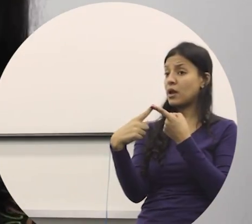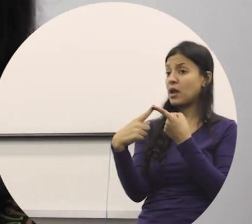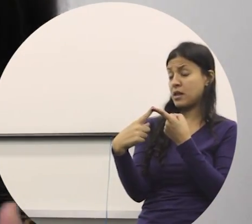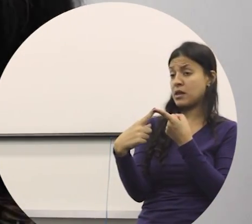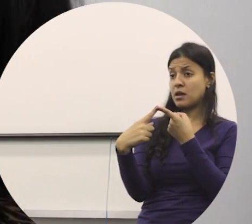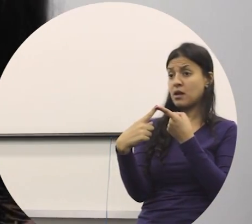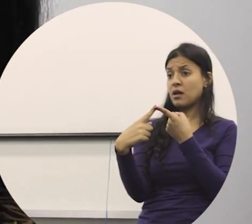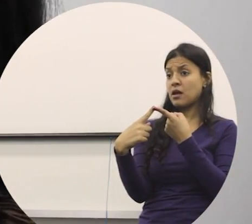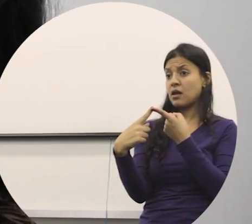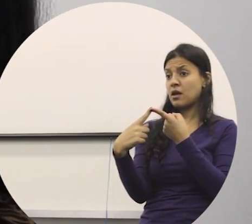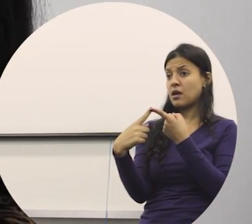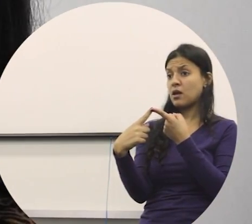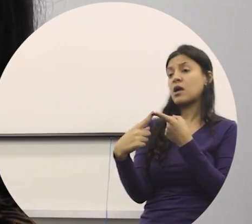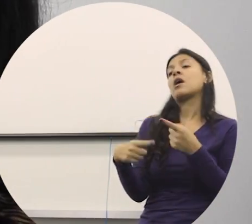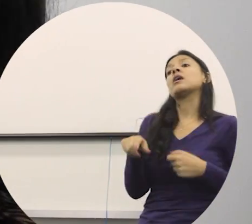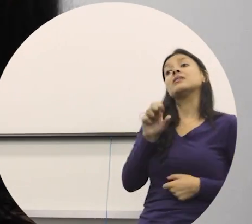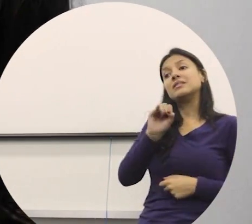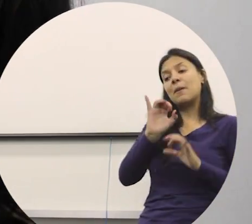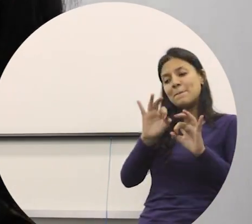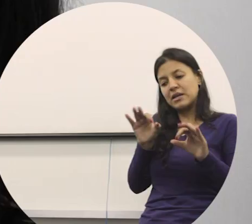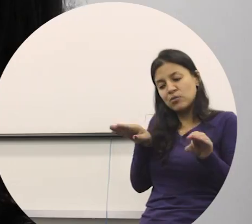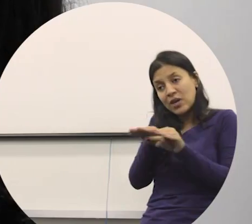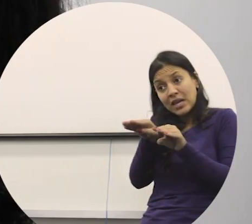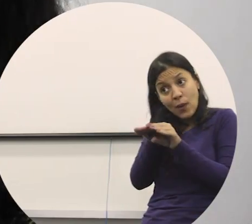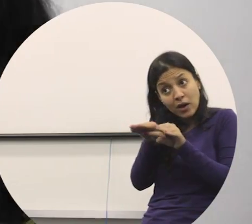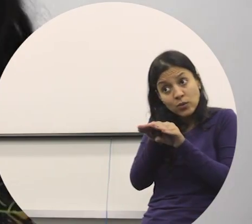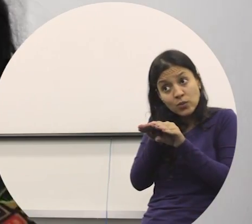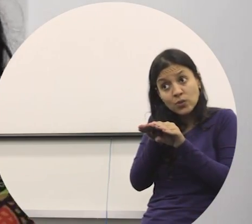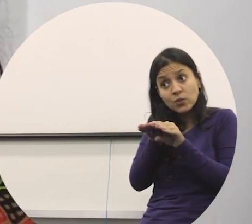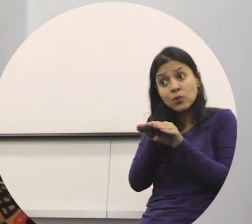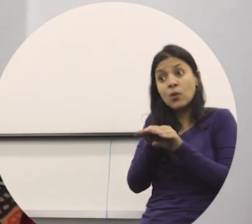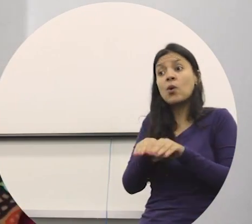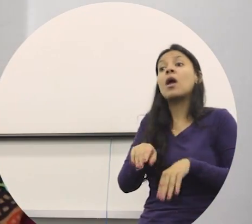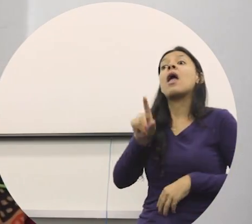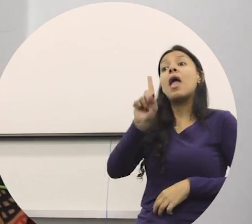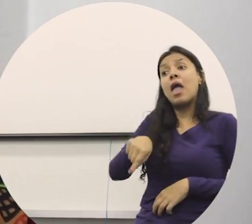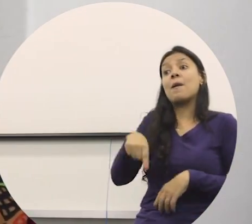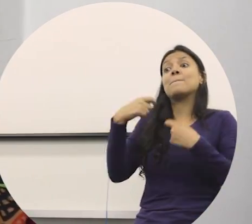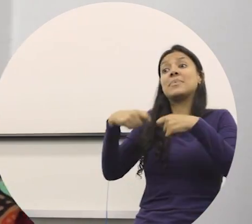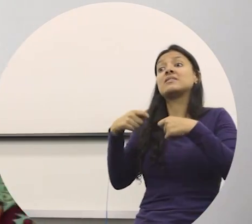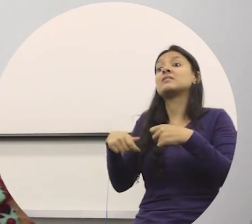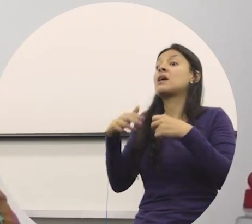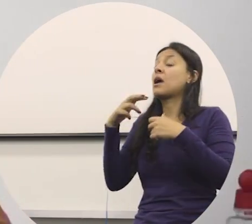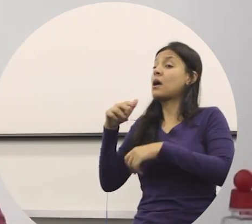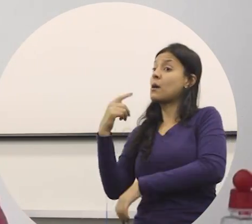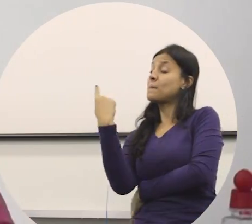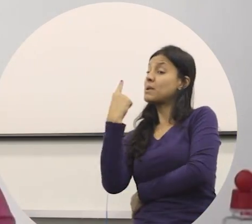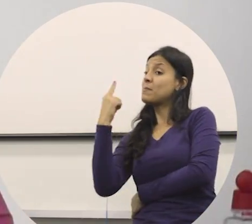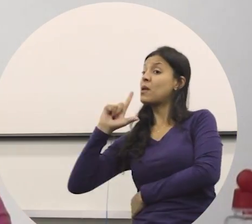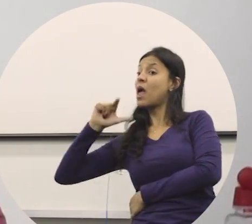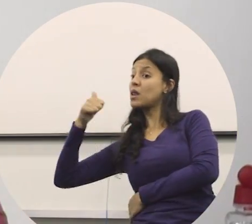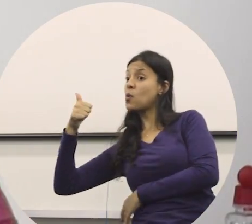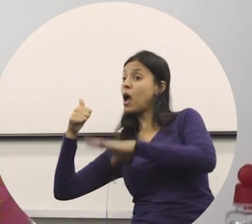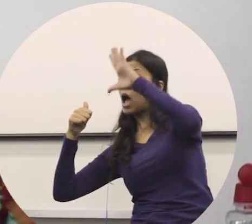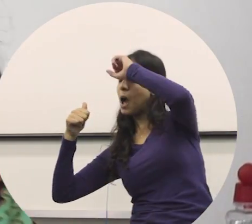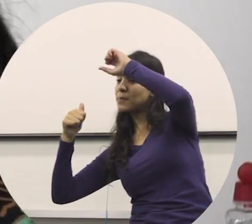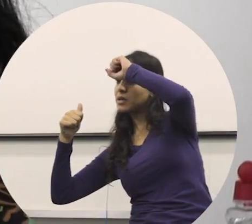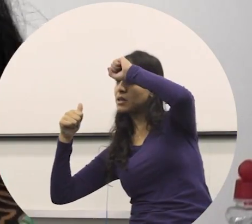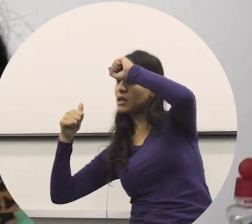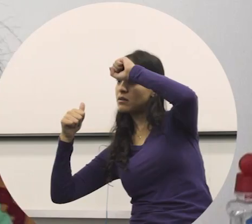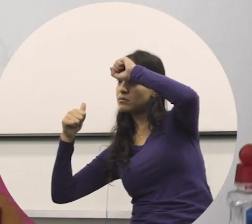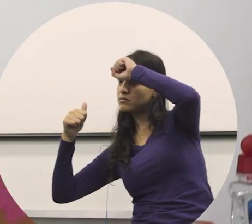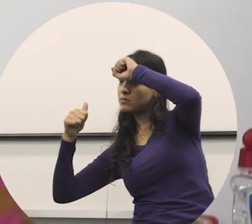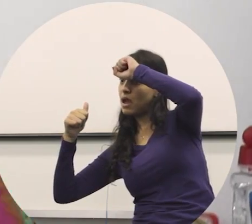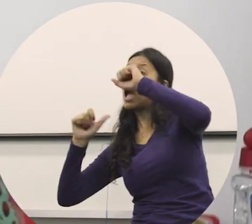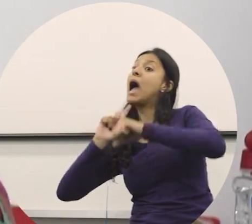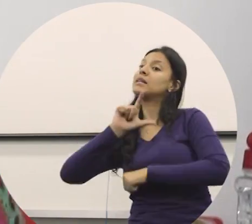uma condição sine qua non para aprender uma segunda língua é ter a primeira. E ter a primeira língua, isso é uma